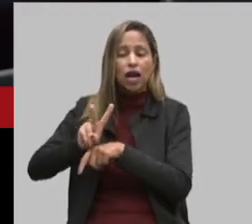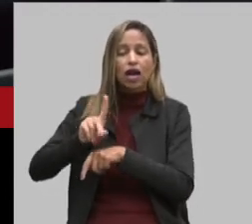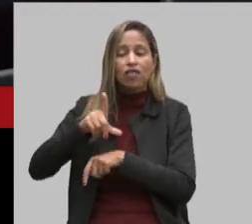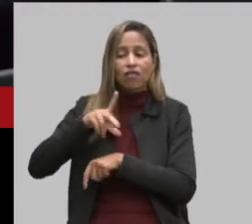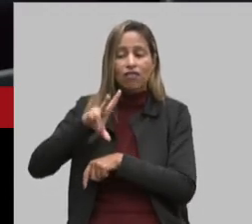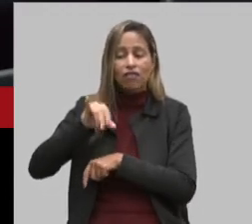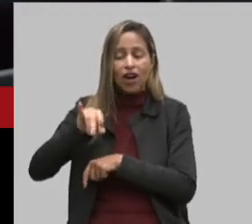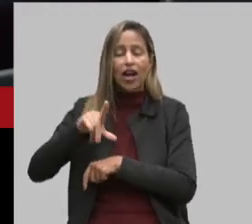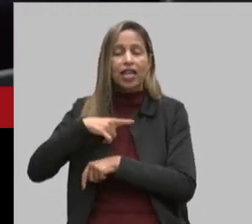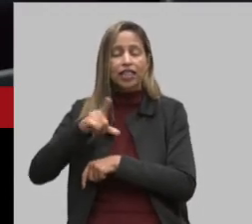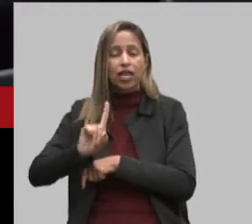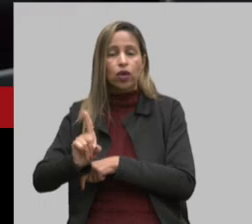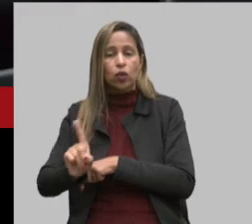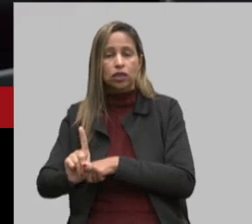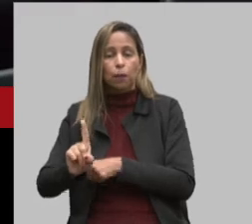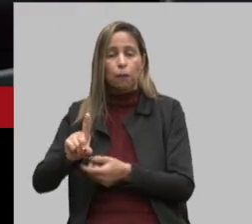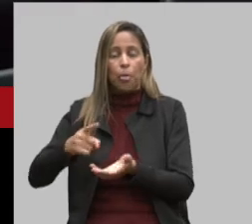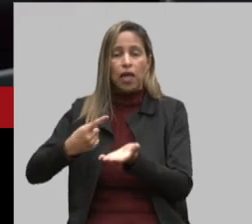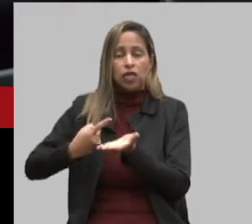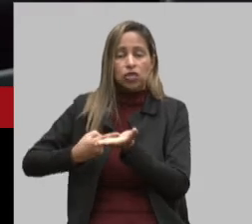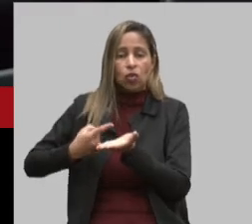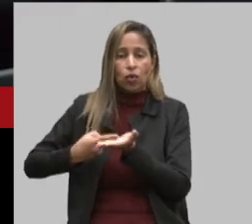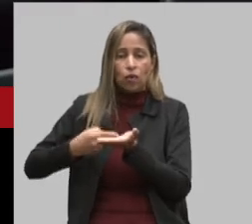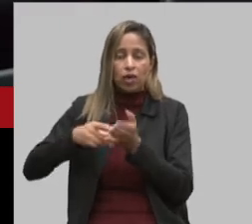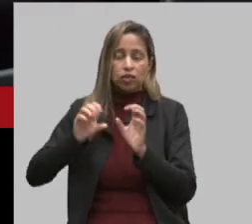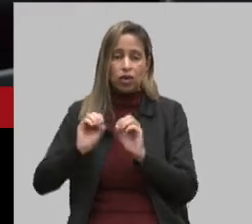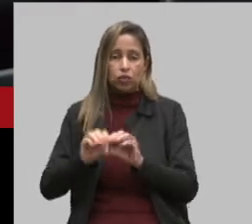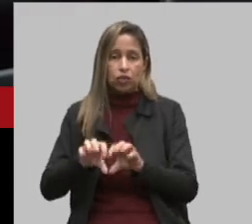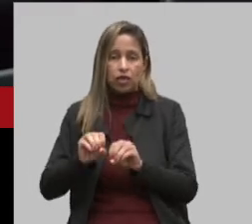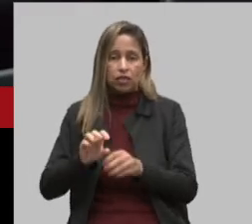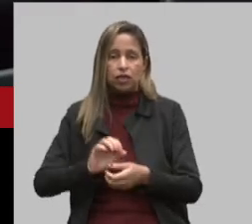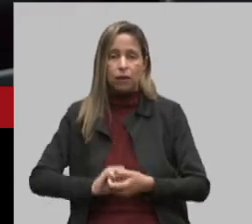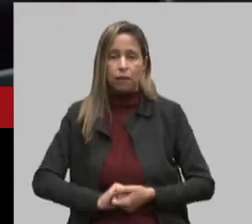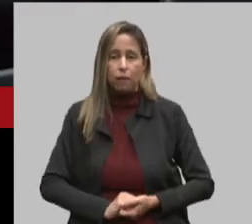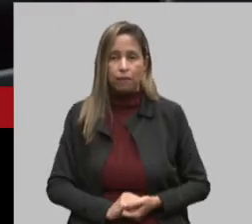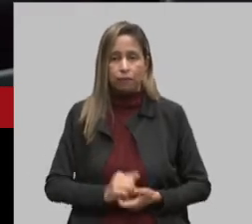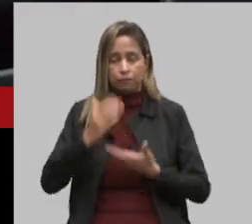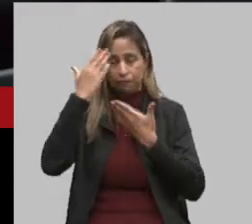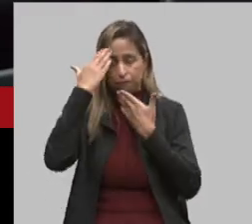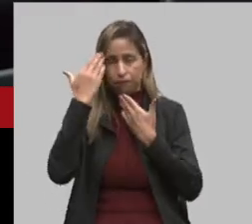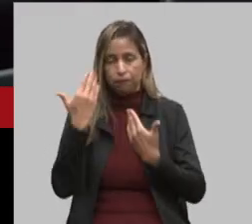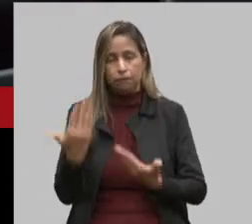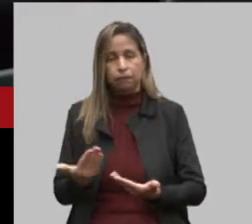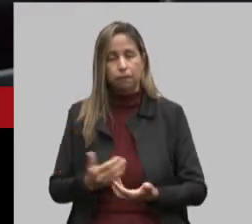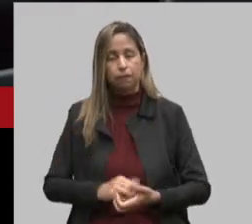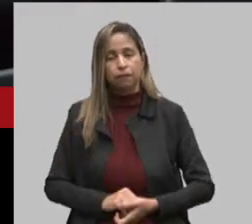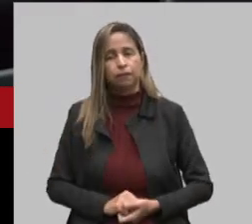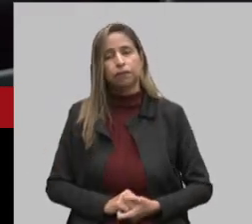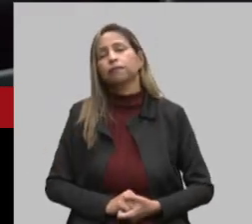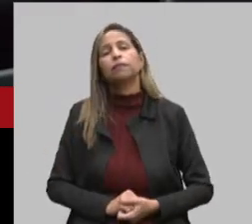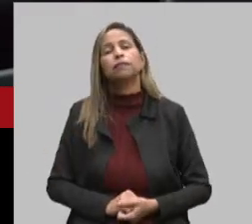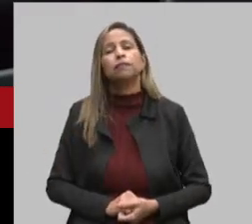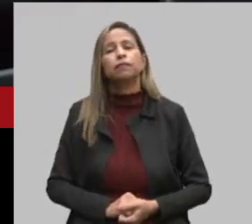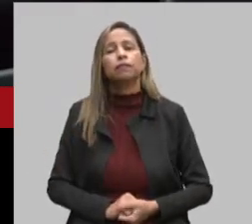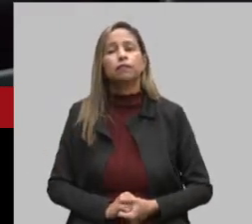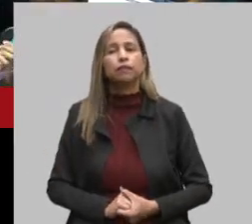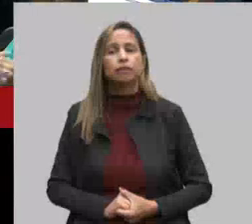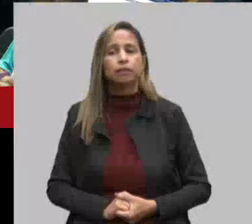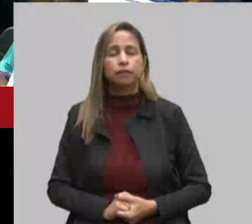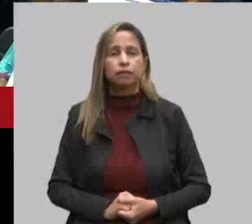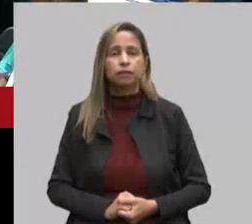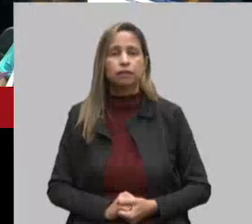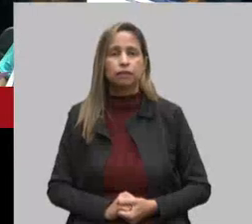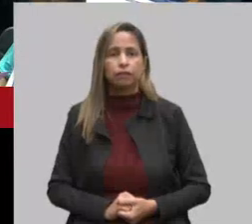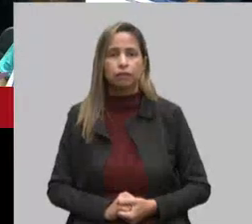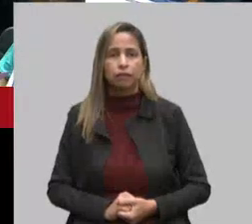não esse comprometimento com a educação muito obrigado ok passo a